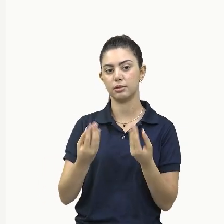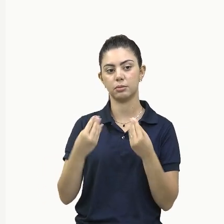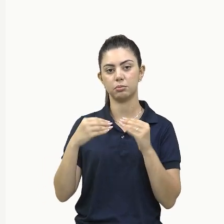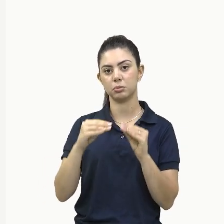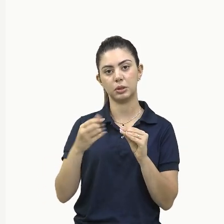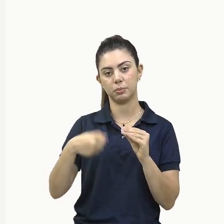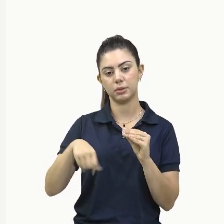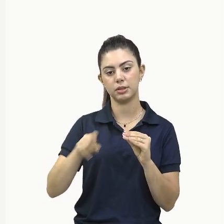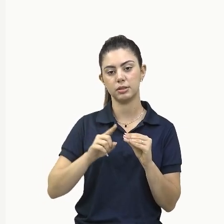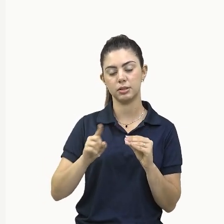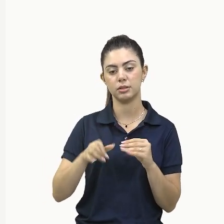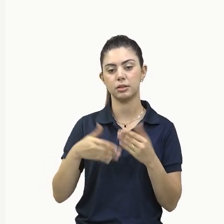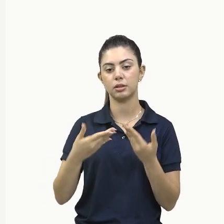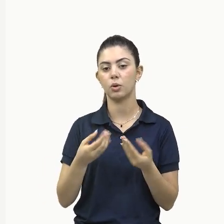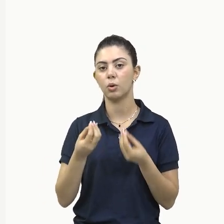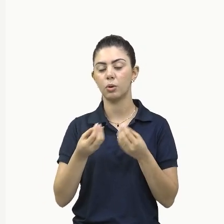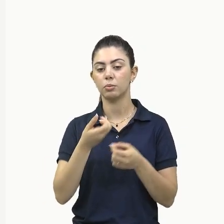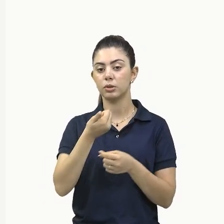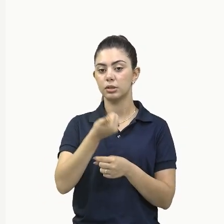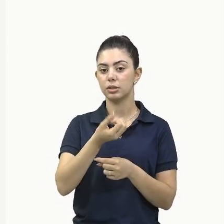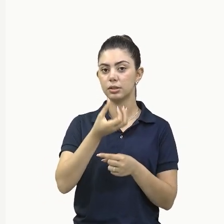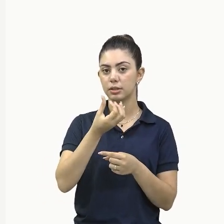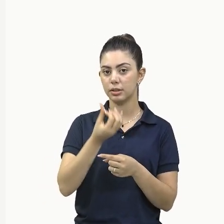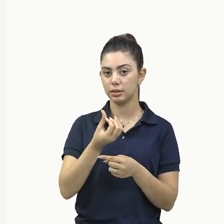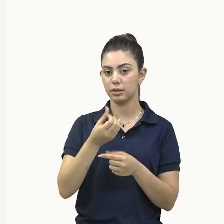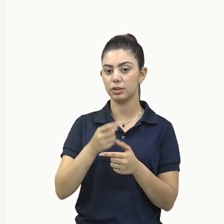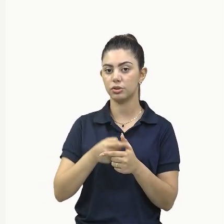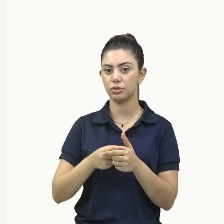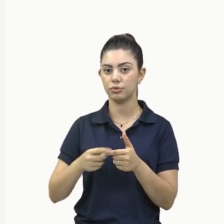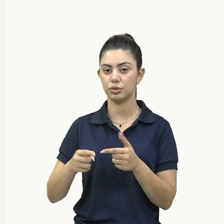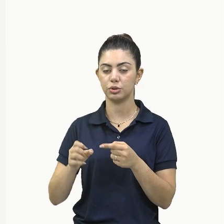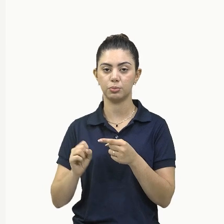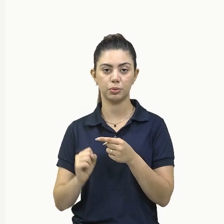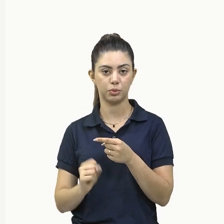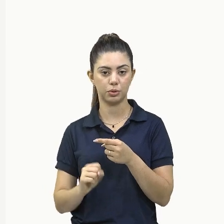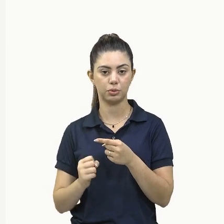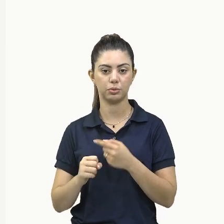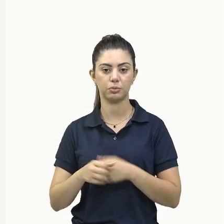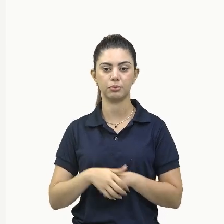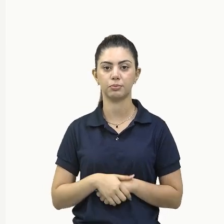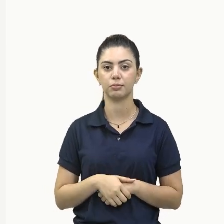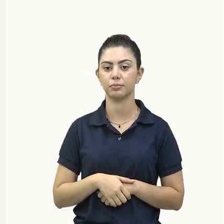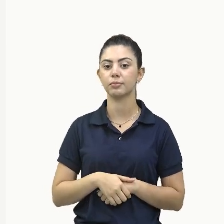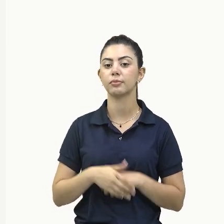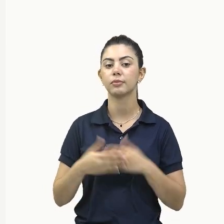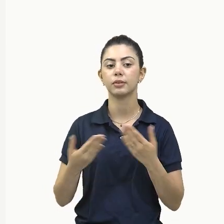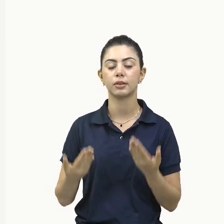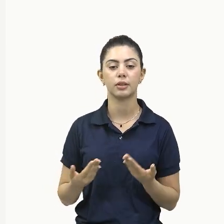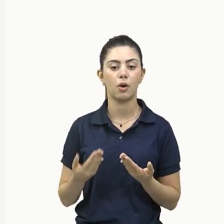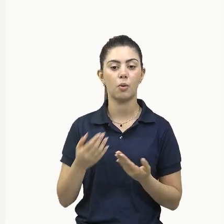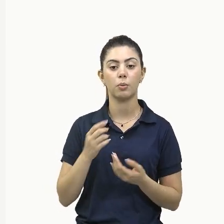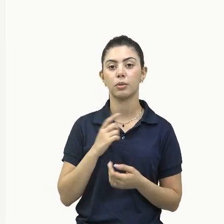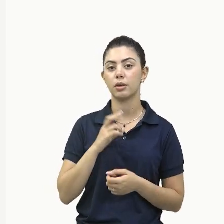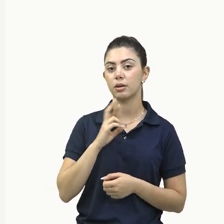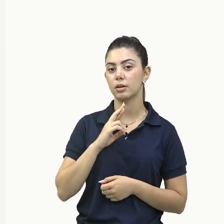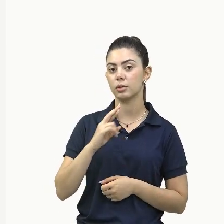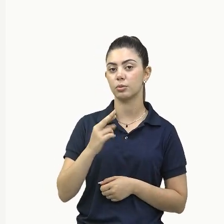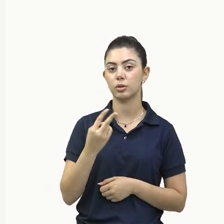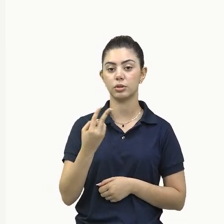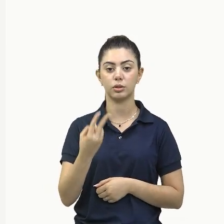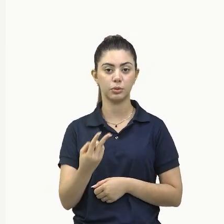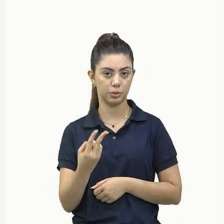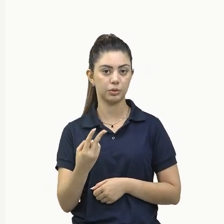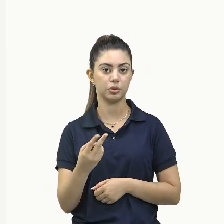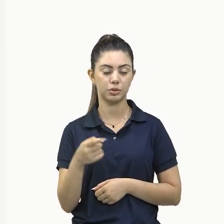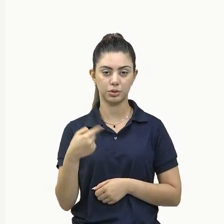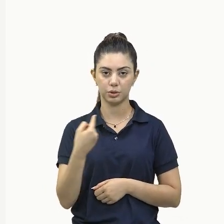quê? 16 dividido por 8. Isso daqui é igual a 2, né, que nós